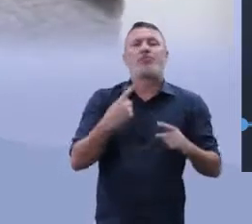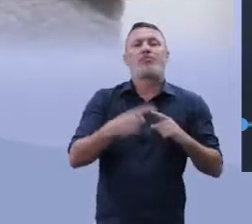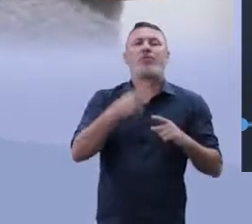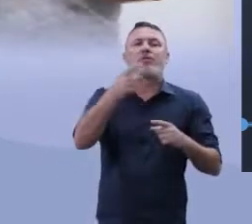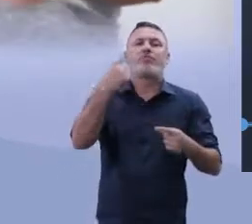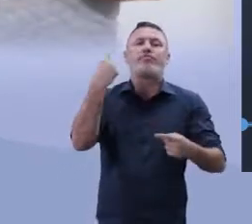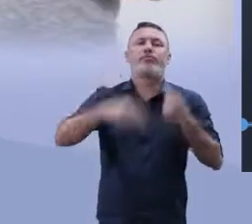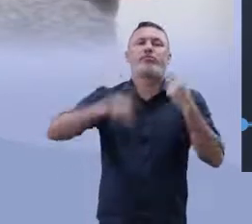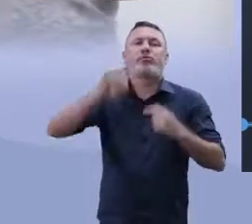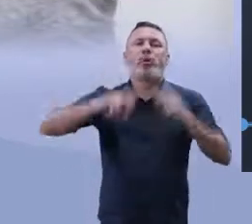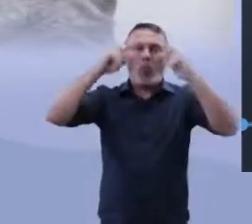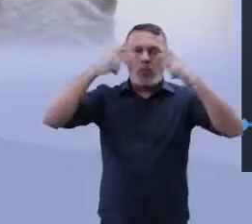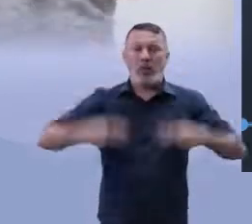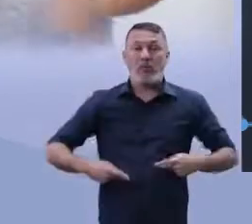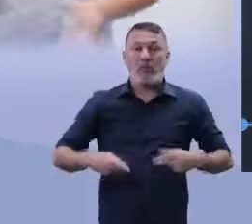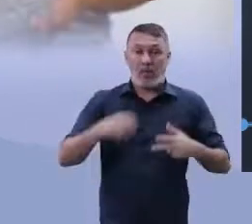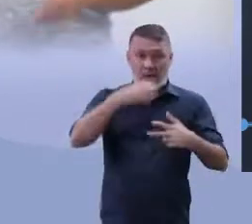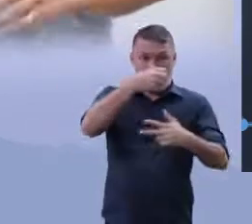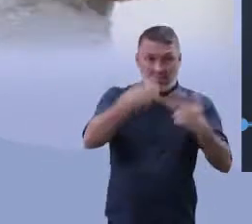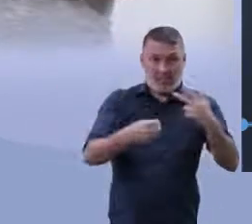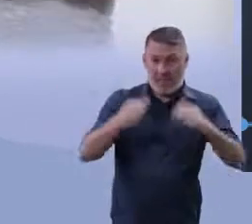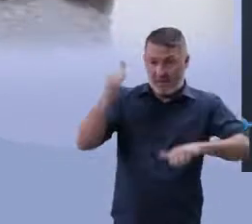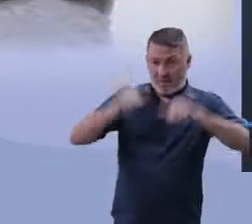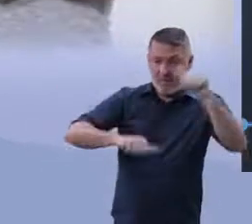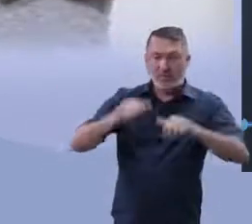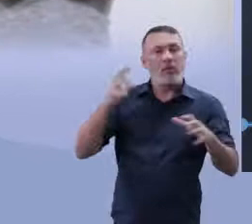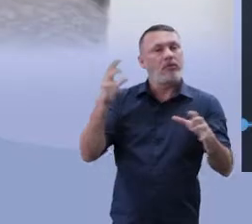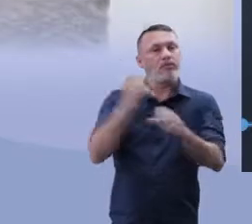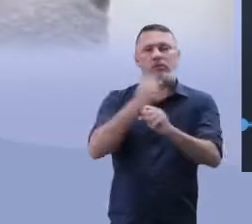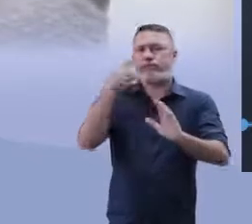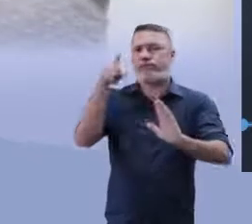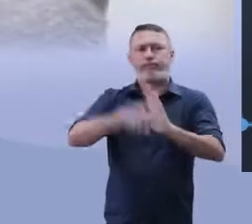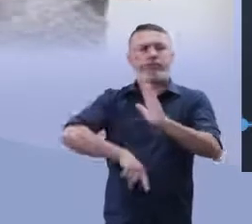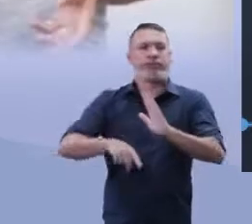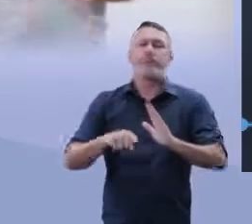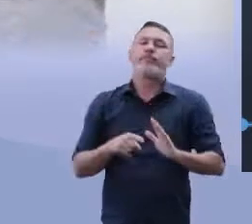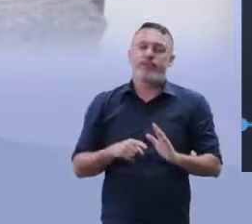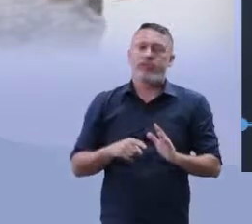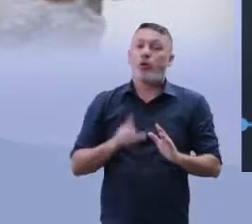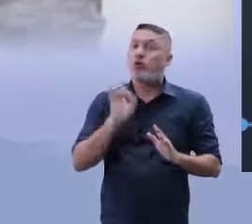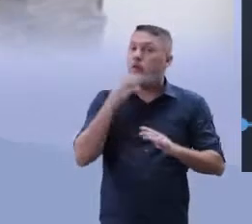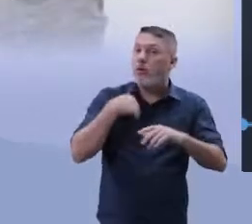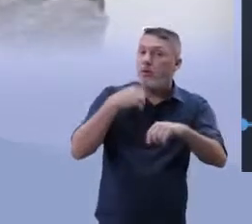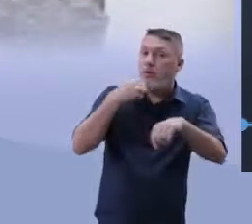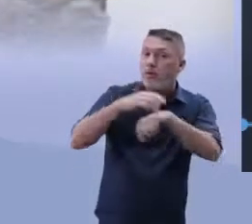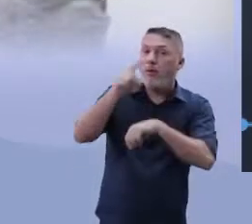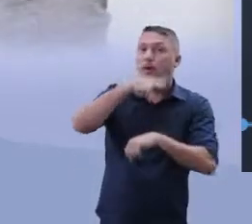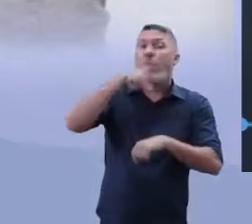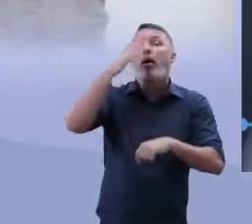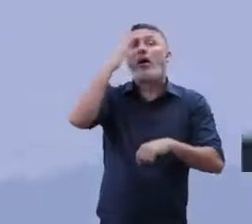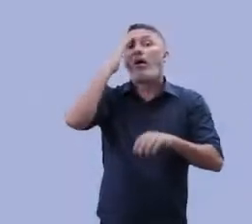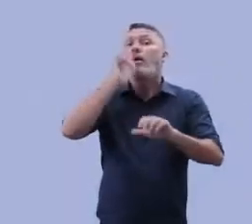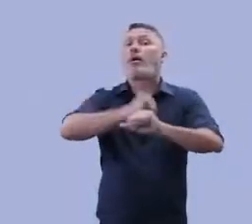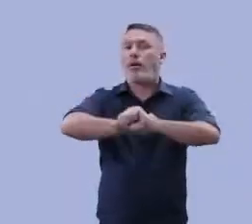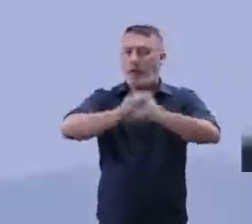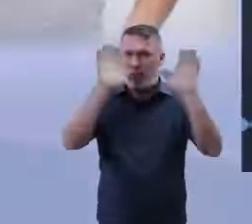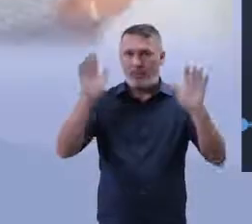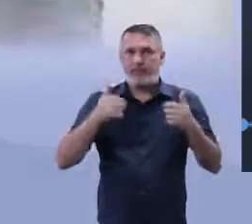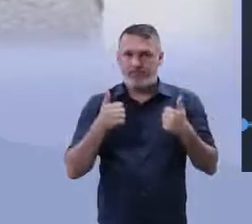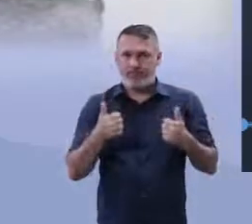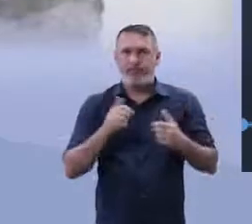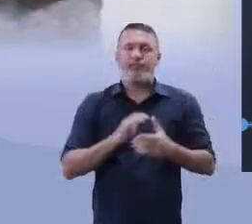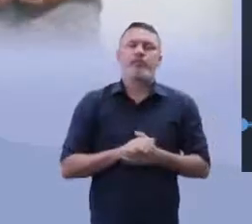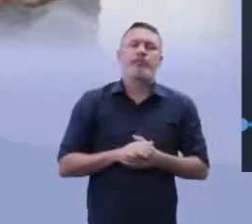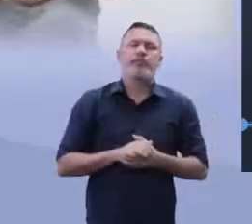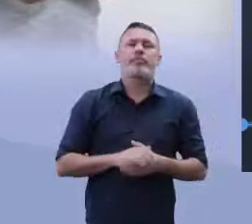estar ferindo direitos humanos e você vai perder pontuação na competência 5, beleza? Só para deixar um pouquinho mais claro para vocês.